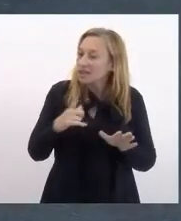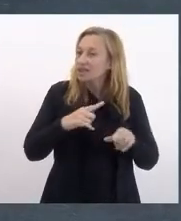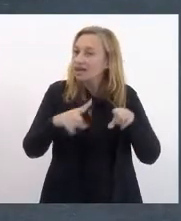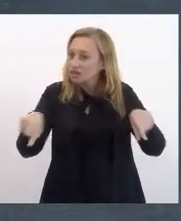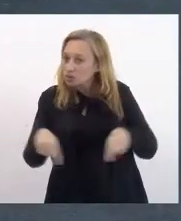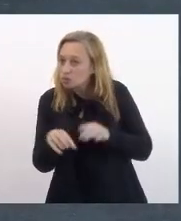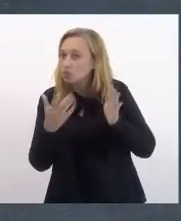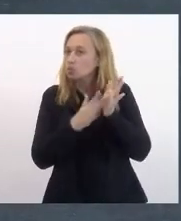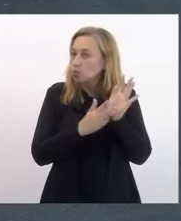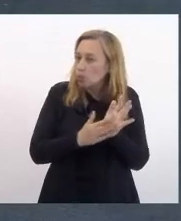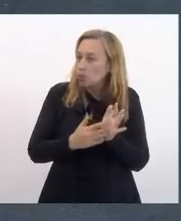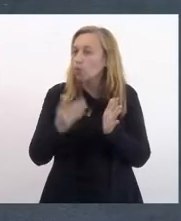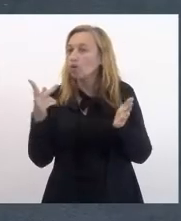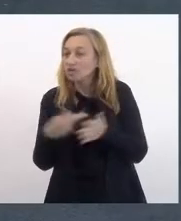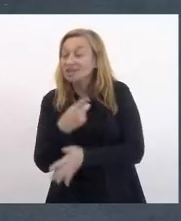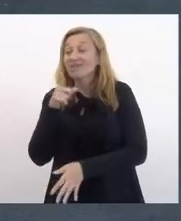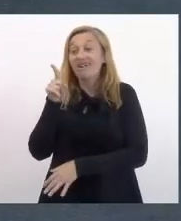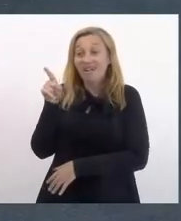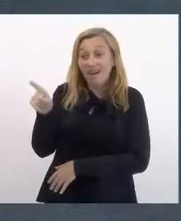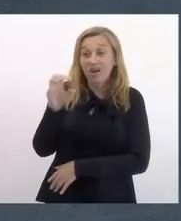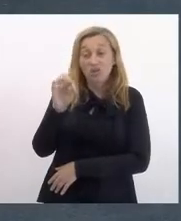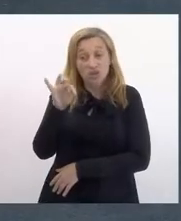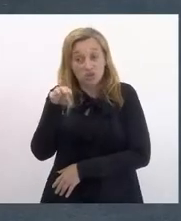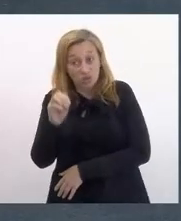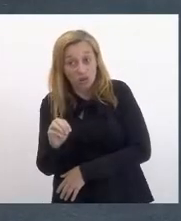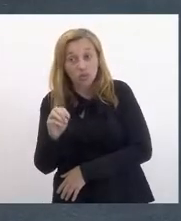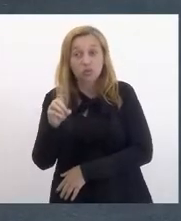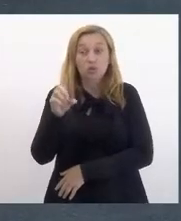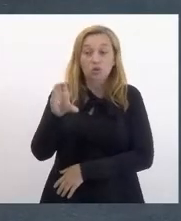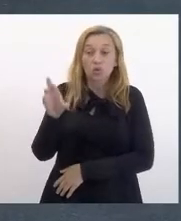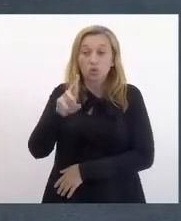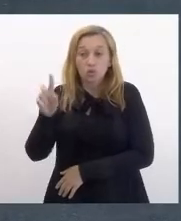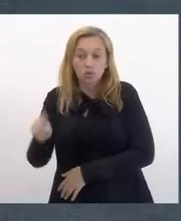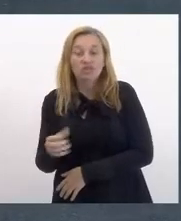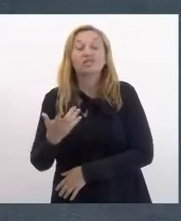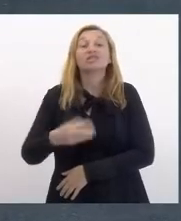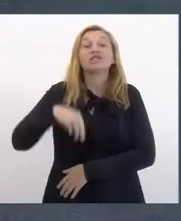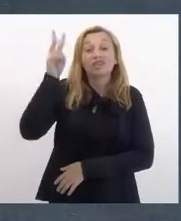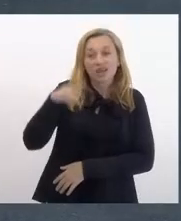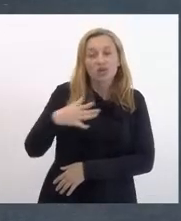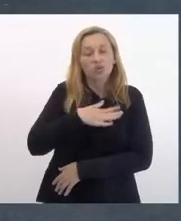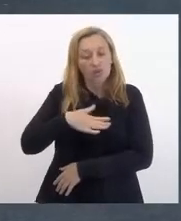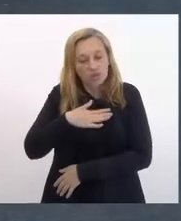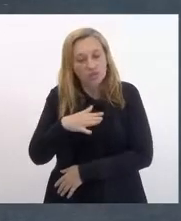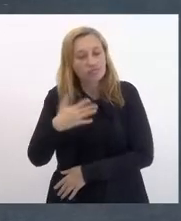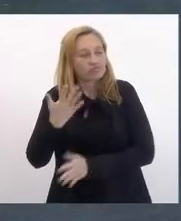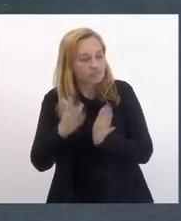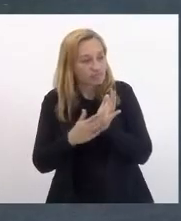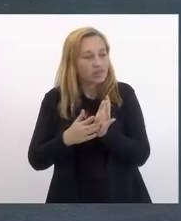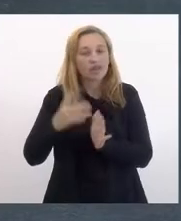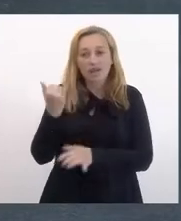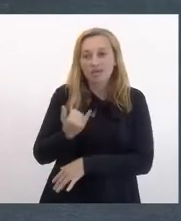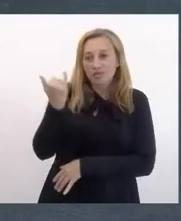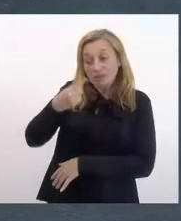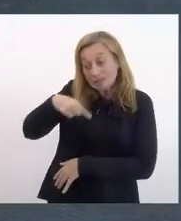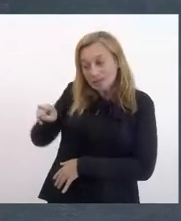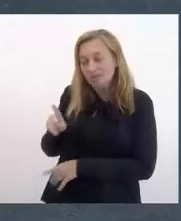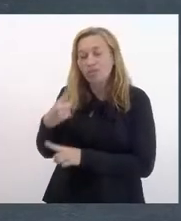elas vão acontecer lá em Oswaldo Cruz, então quem gosta de samba, quem puder, é importante que vá, até